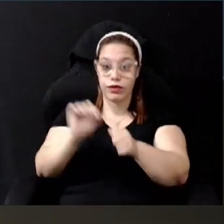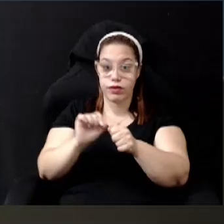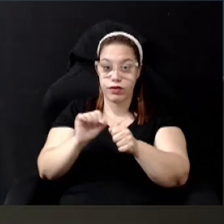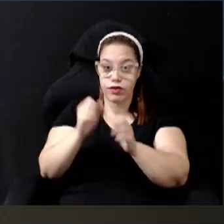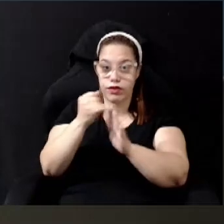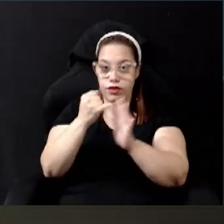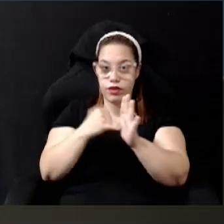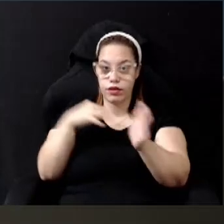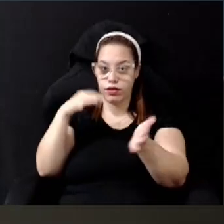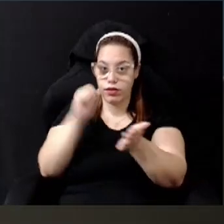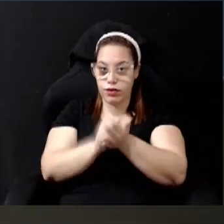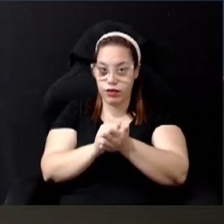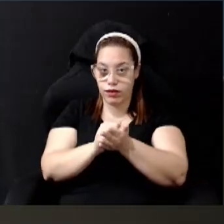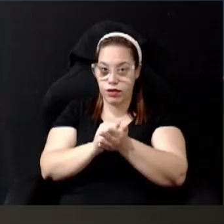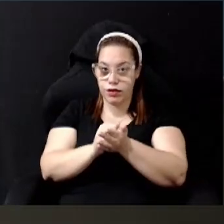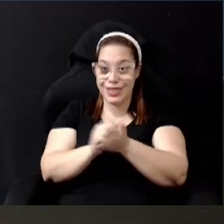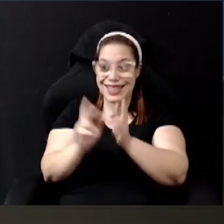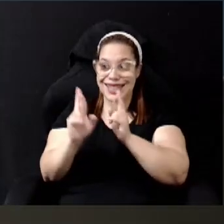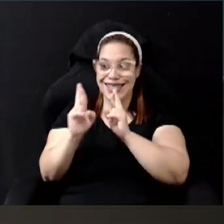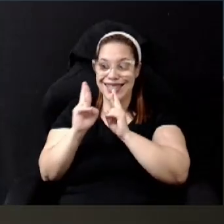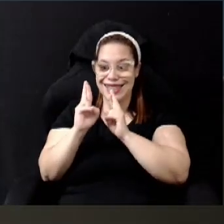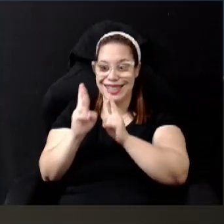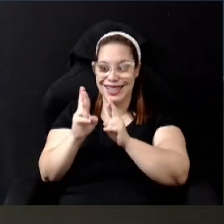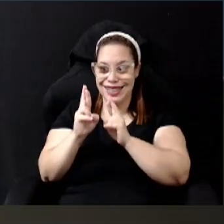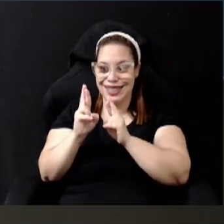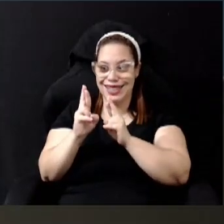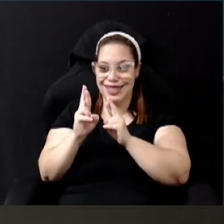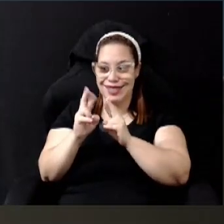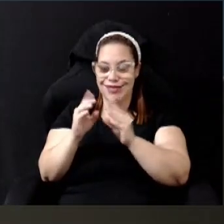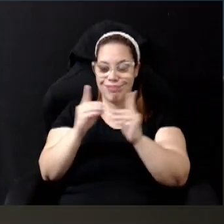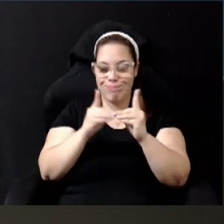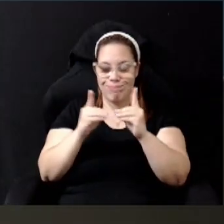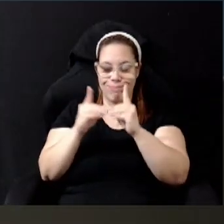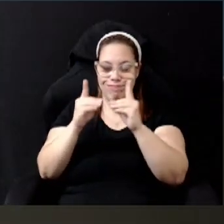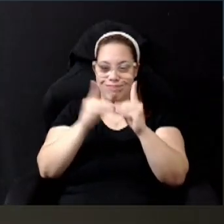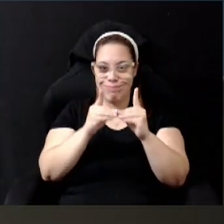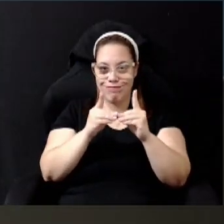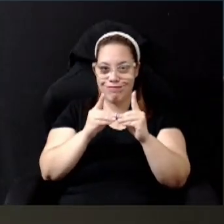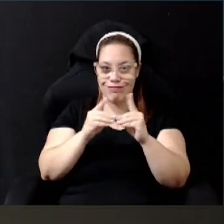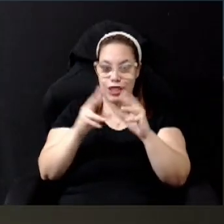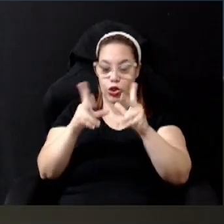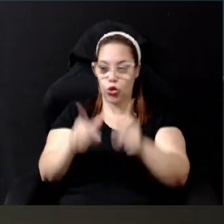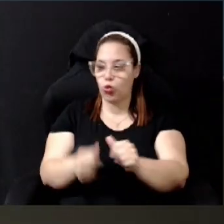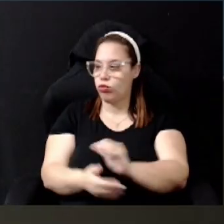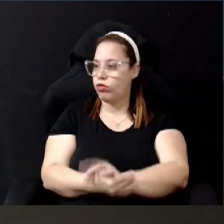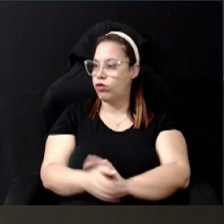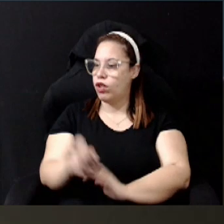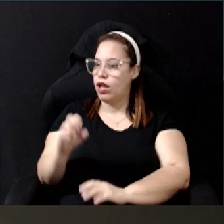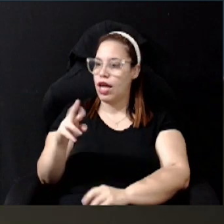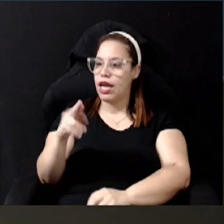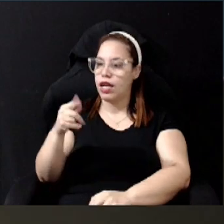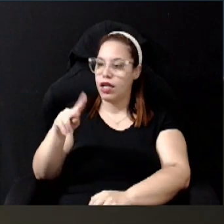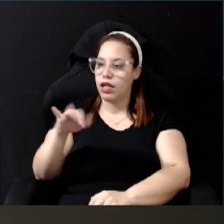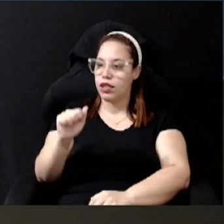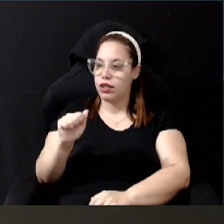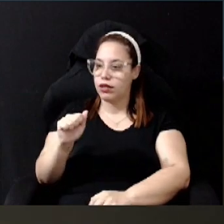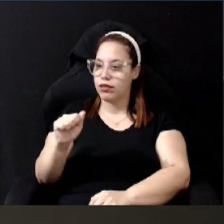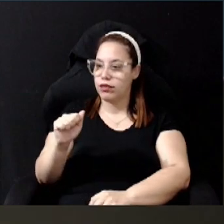ele gera uma expectativa e a ideia é atender essa expectativa em dobro. Érica, você colocou justamente